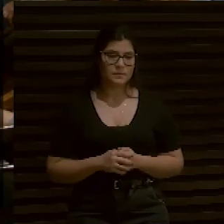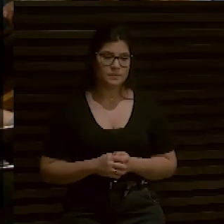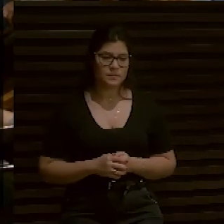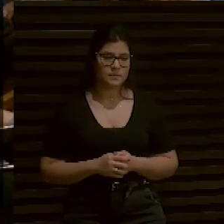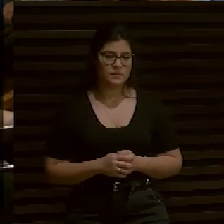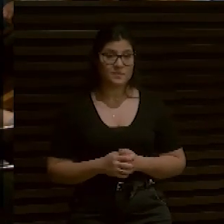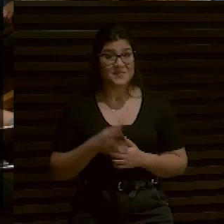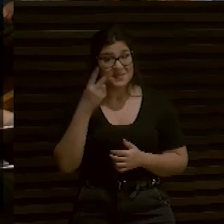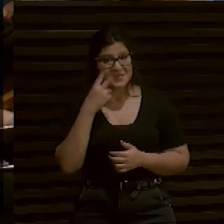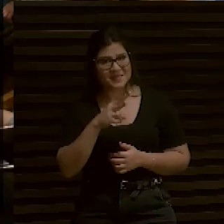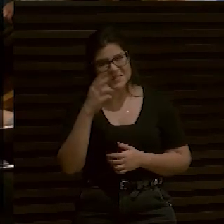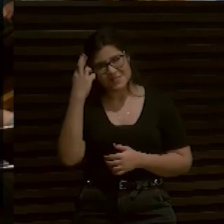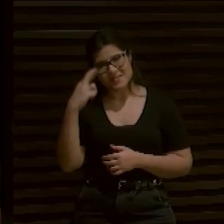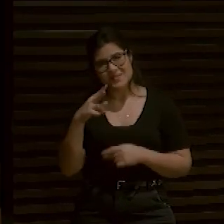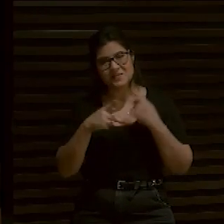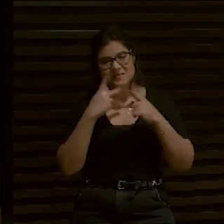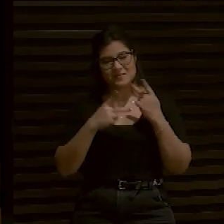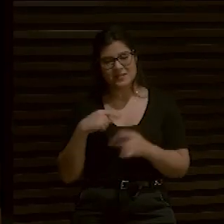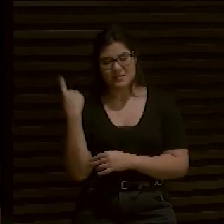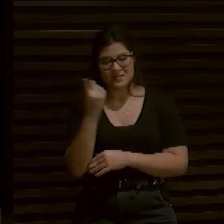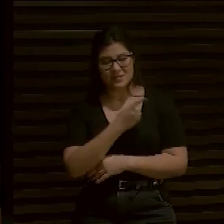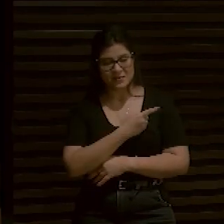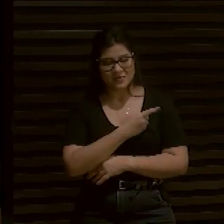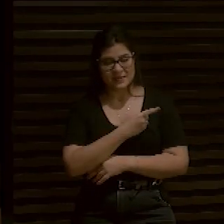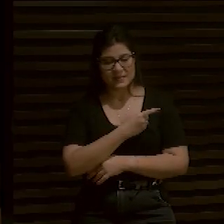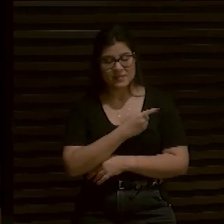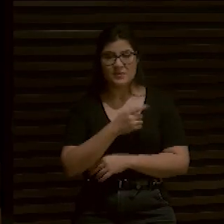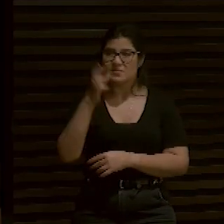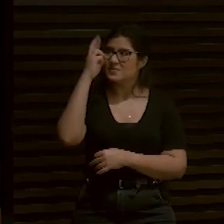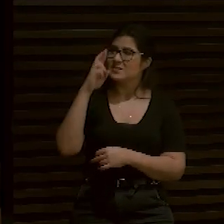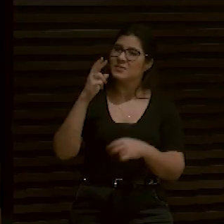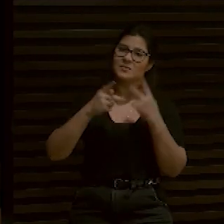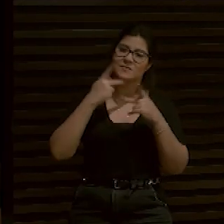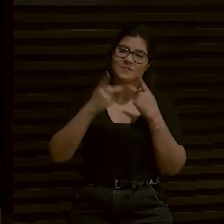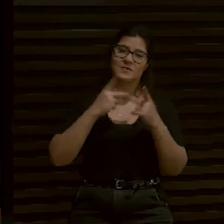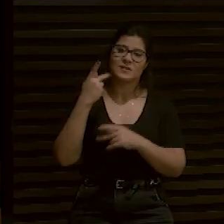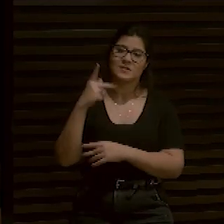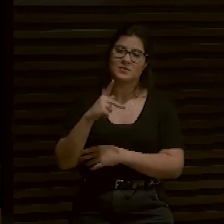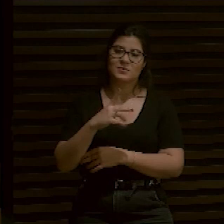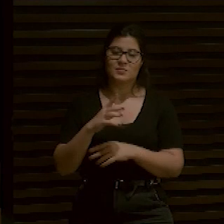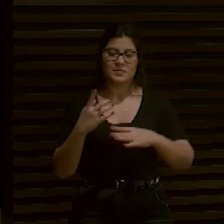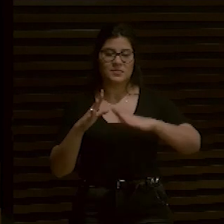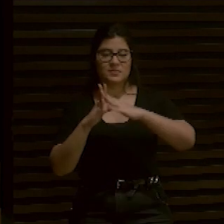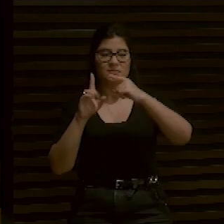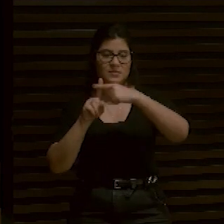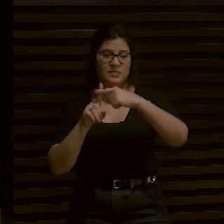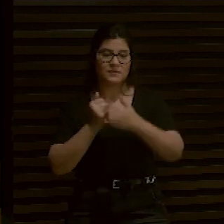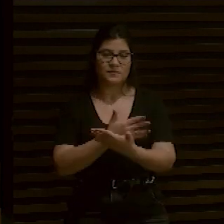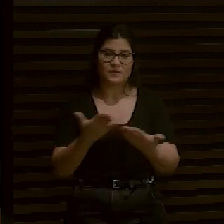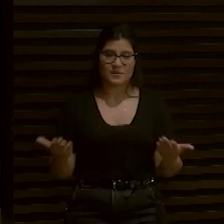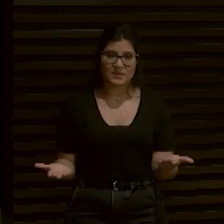Olha o que o Senhor fala de nós. Olha o que o Senhor fala da sua igreja. Vós, porém,